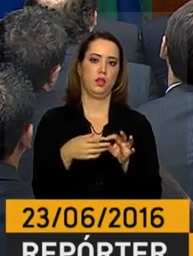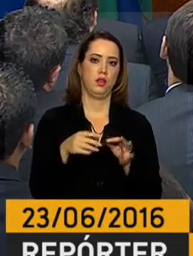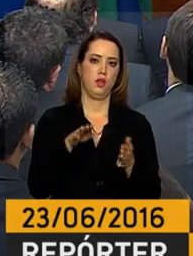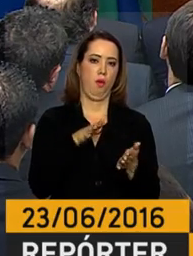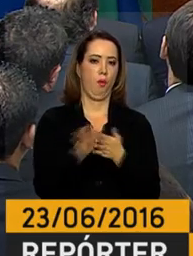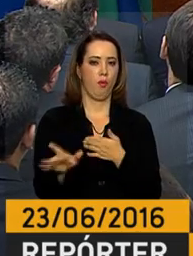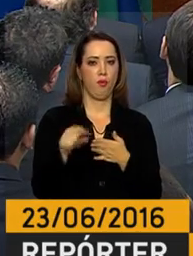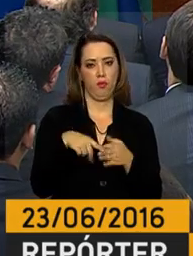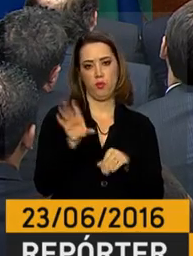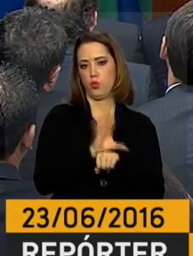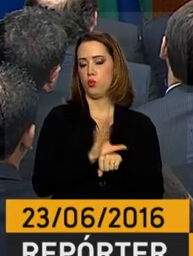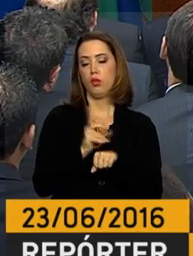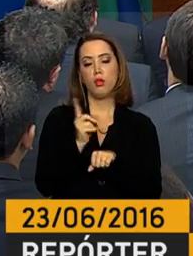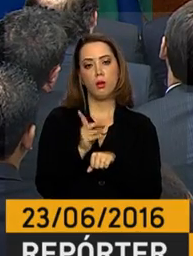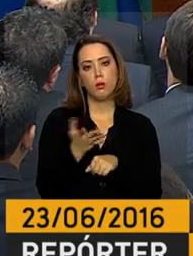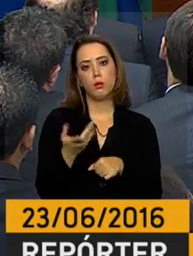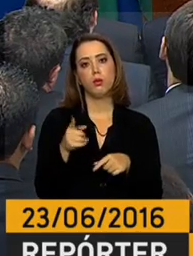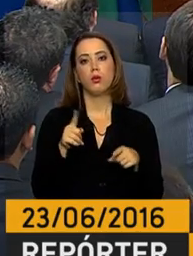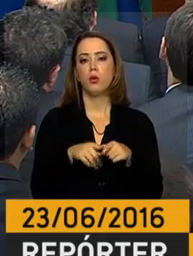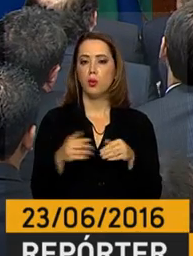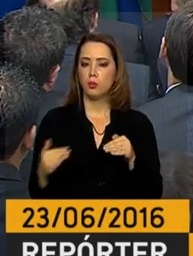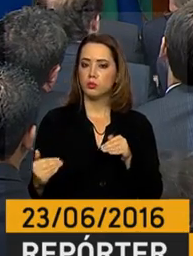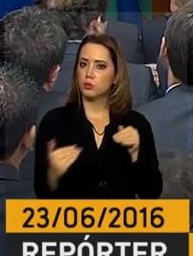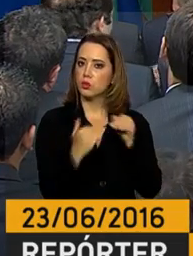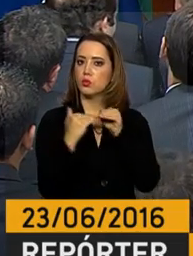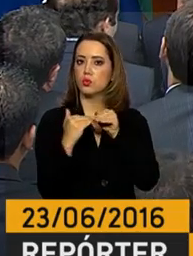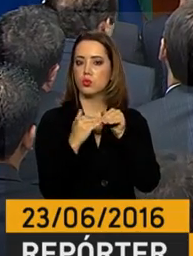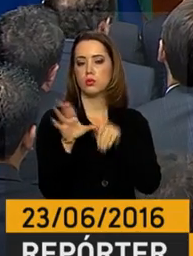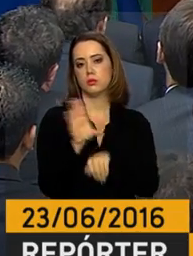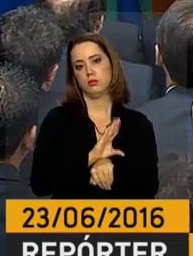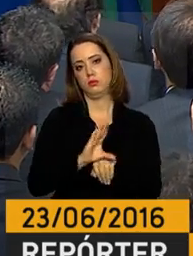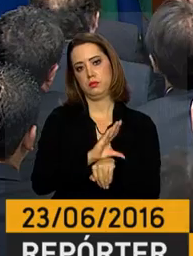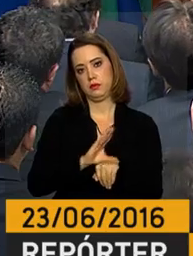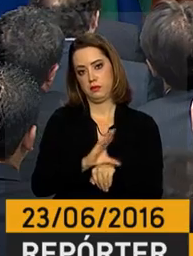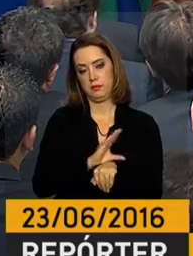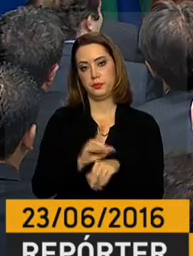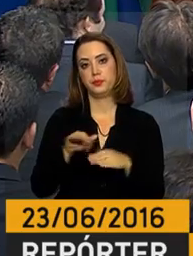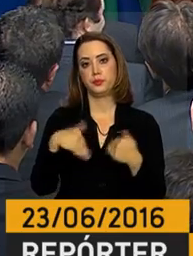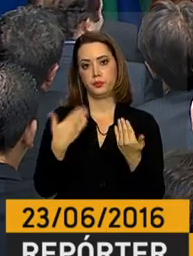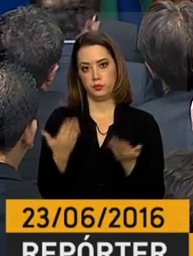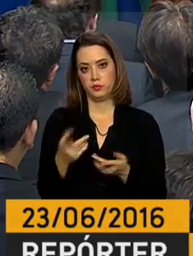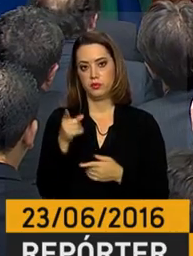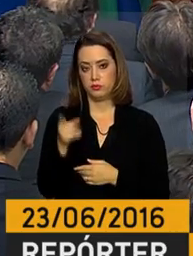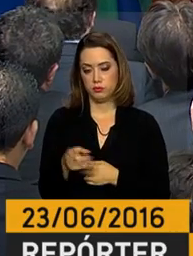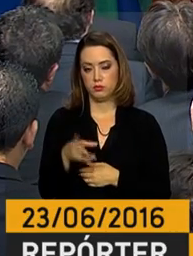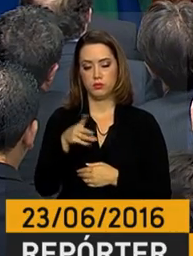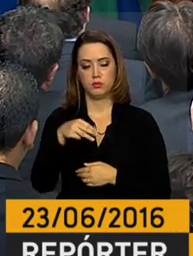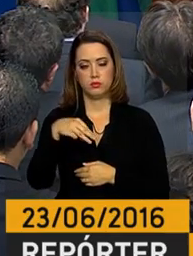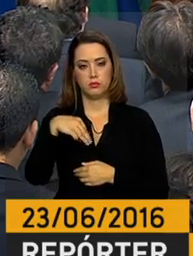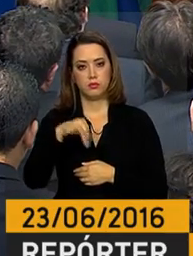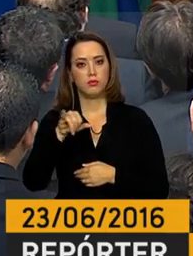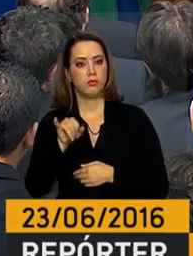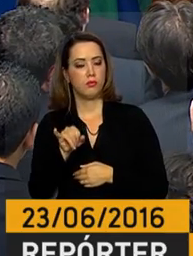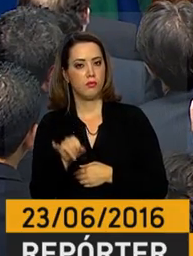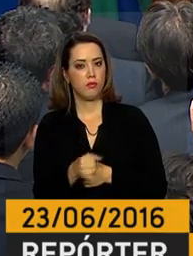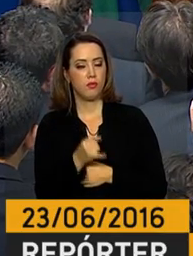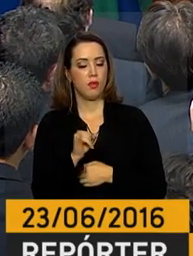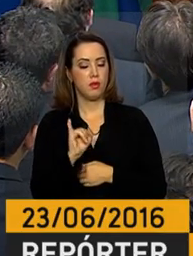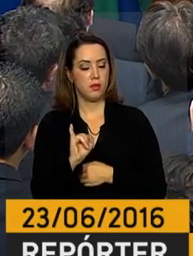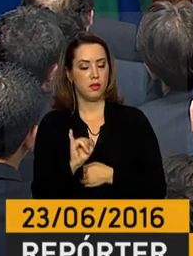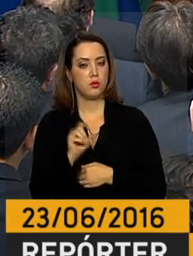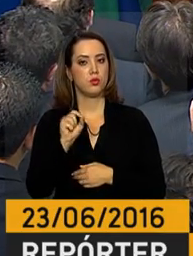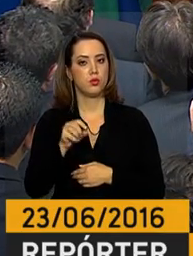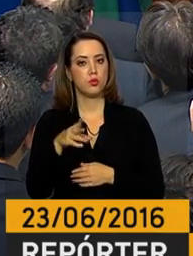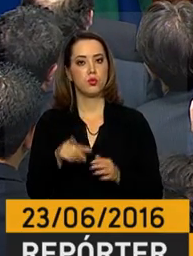com base eh nos princípios constitucionais e continua assim em mandado de injunção o judiciário estaria